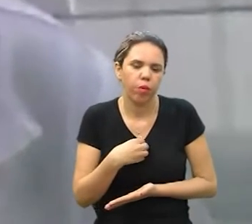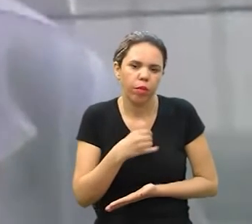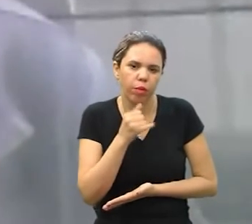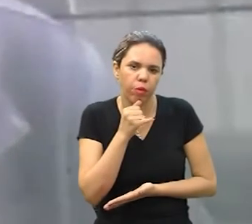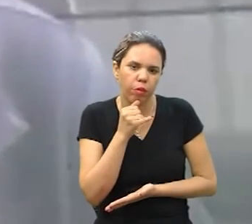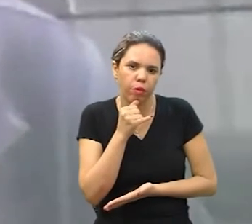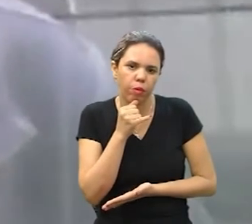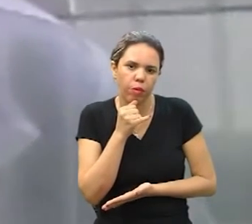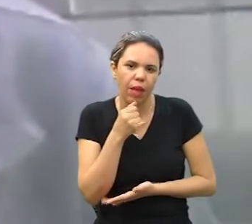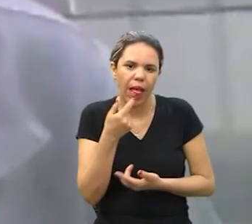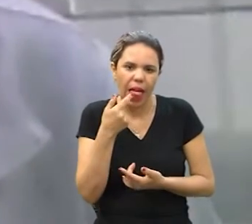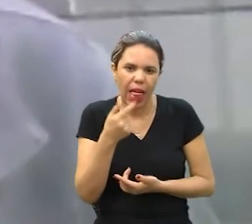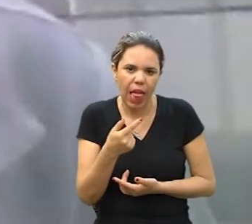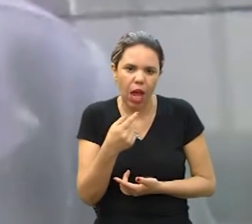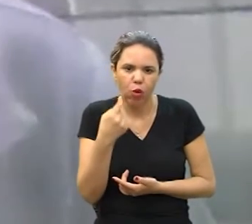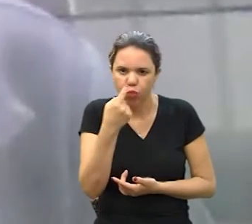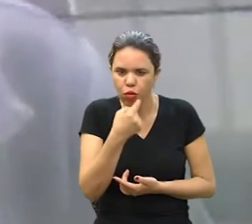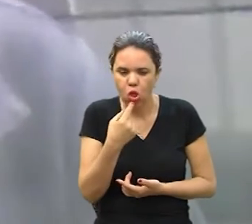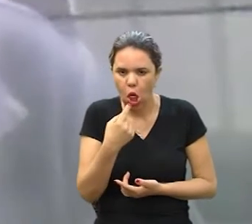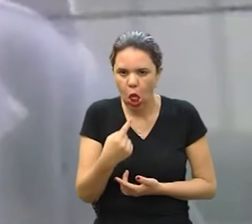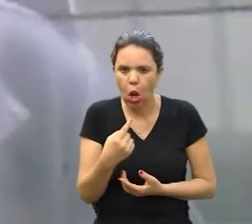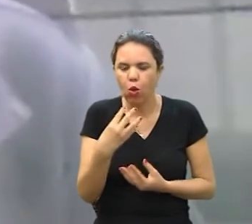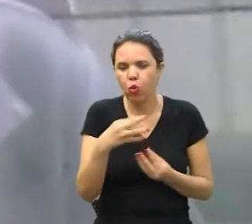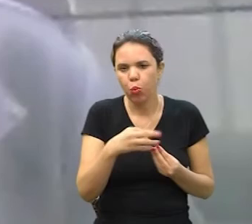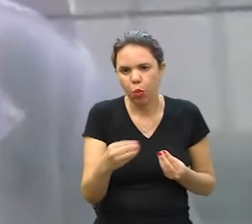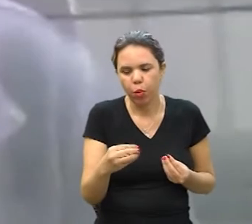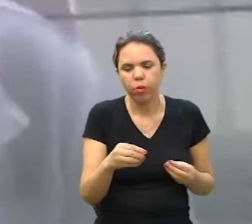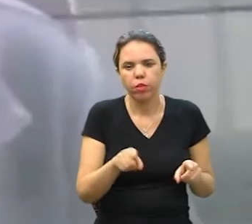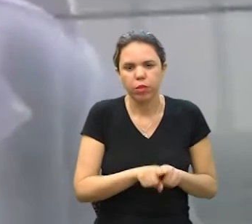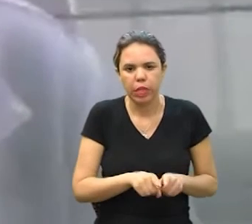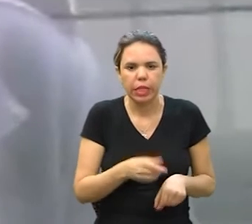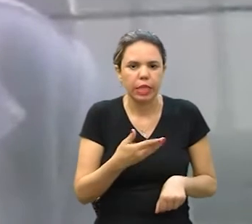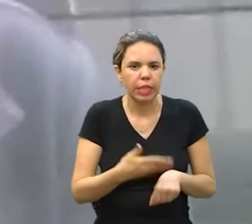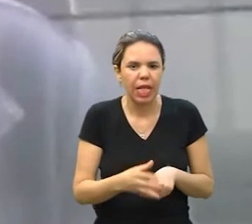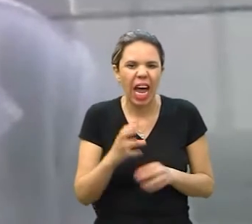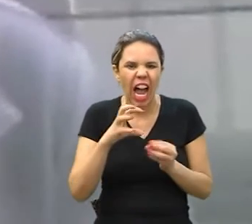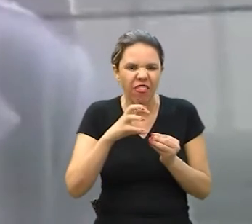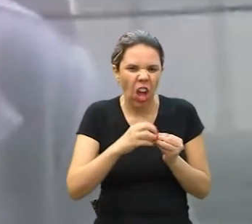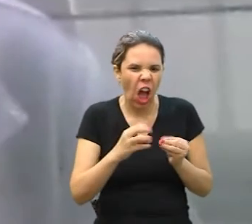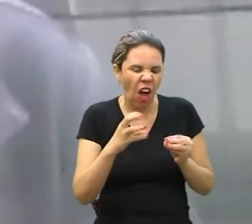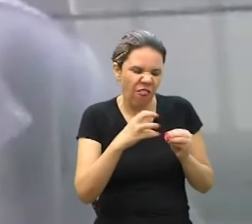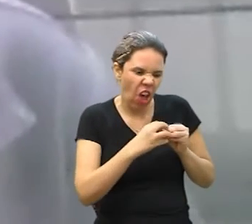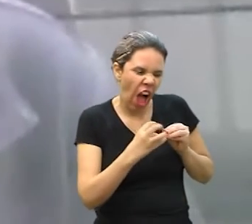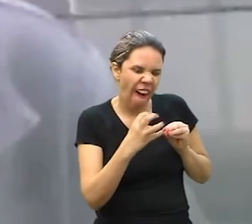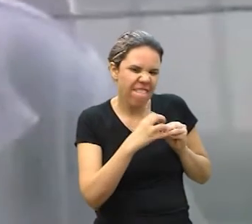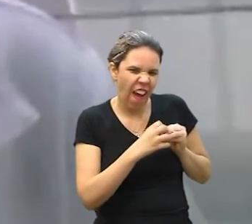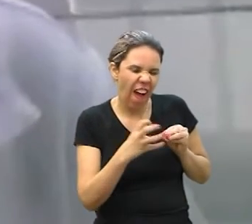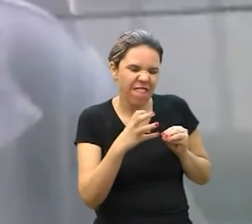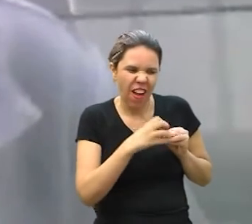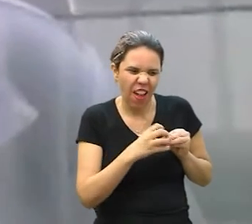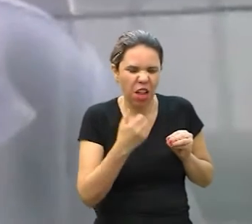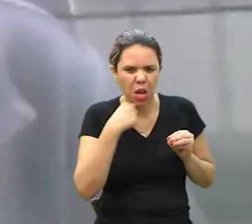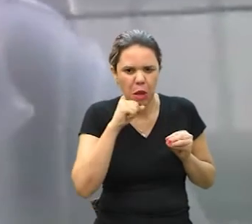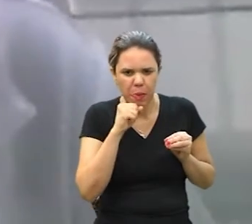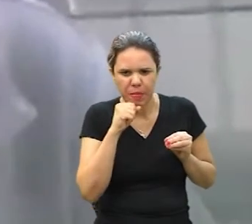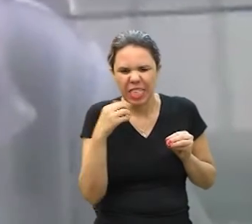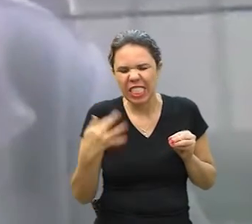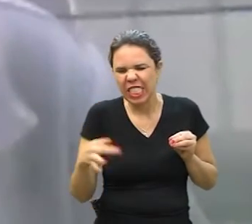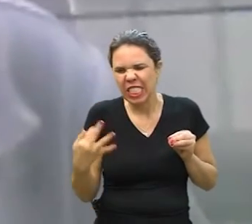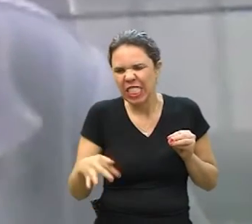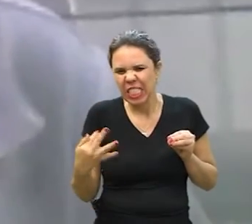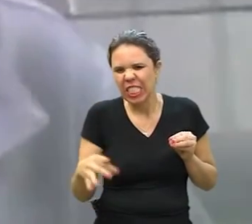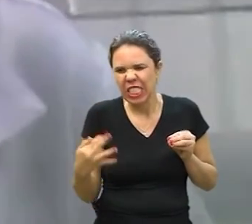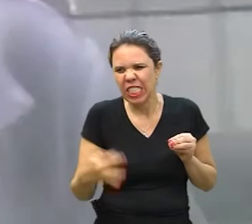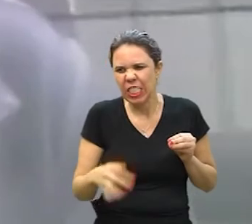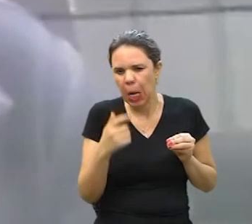ao invés de sugar com a língua. Quando suga com o lábio, ele praticamente mastiga o mamilo. E aí a mãe vai ter